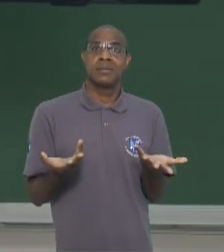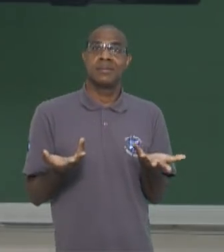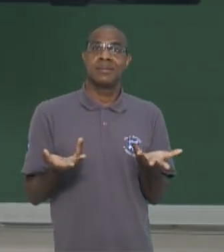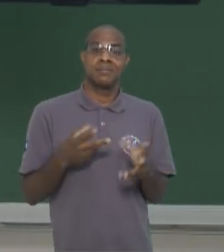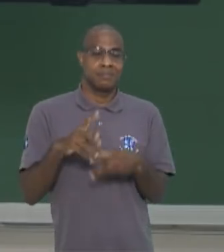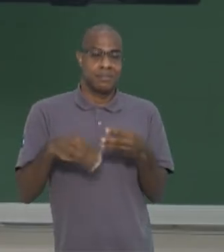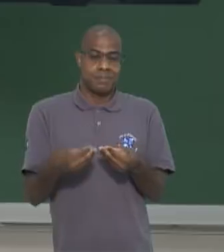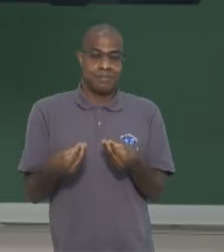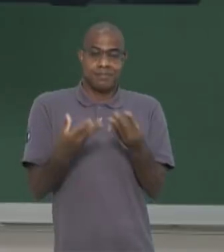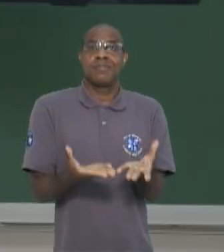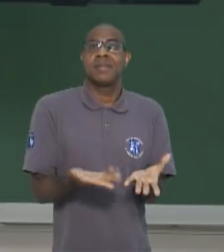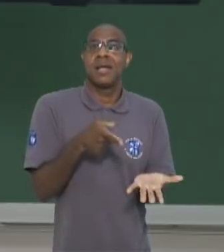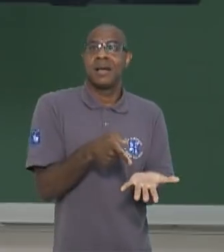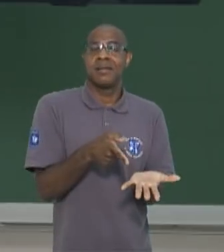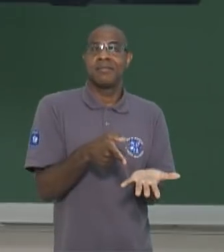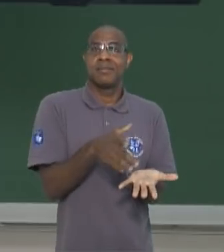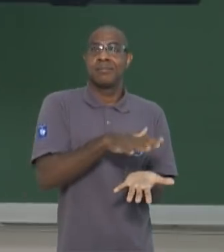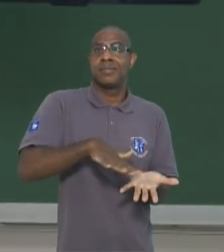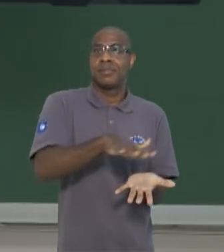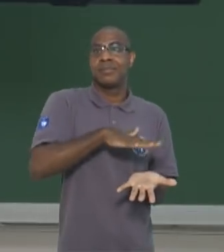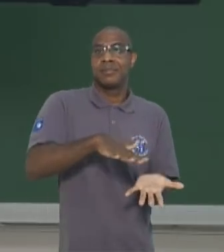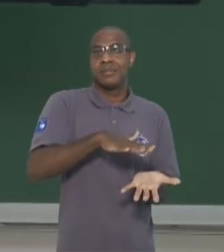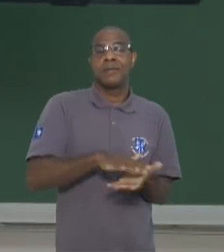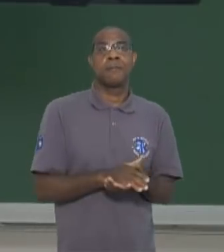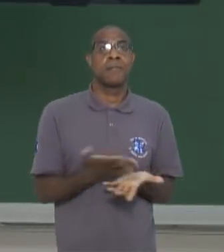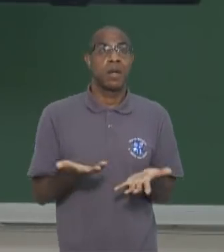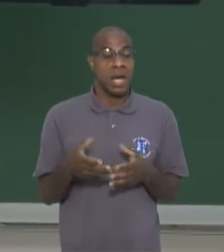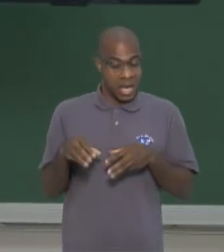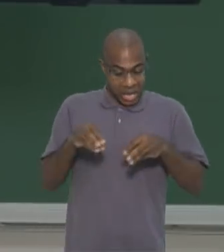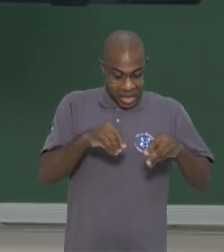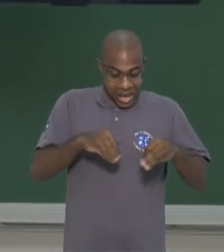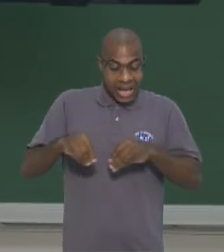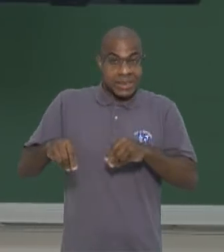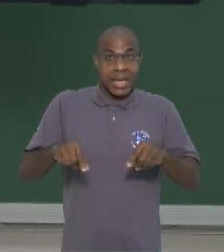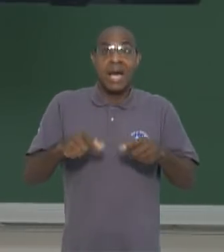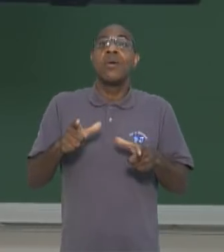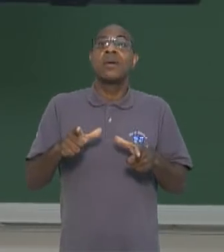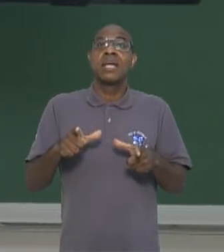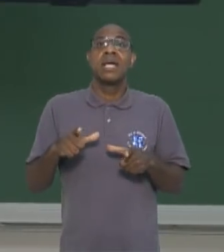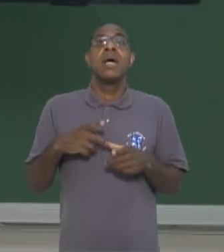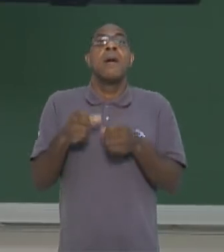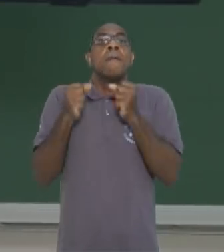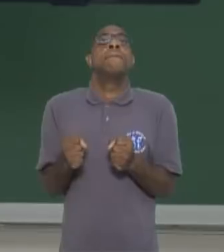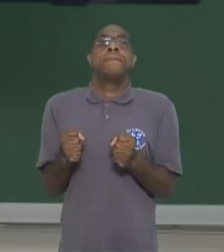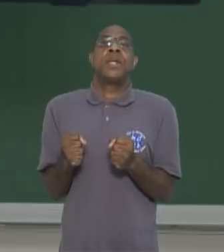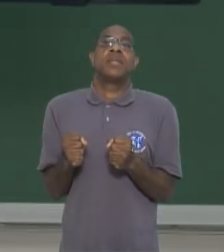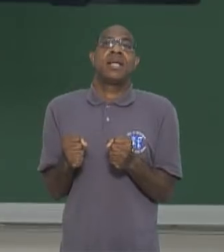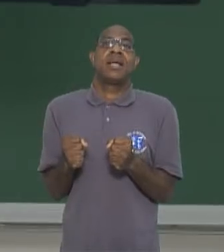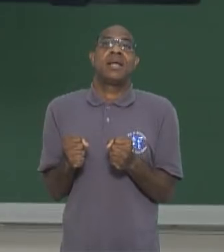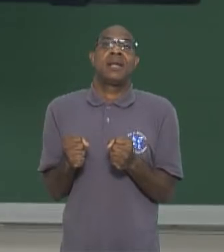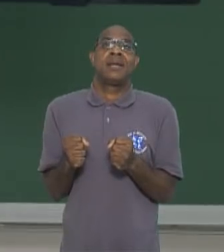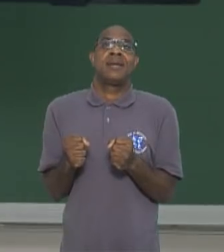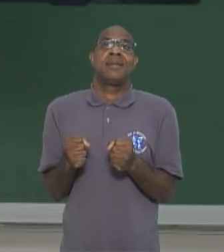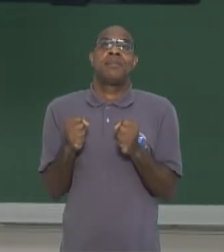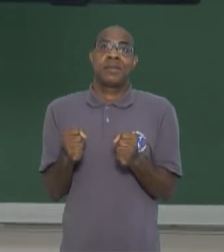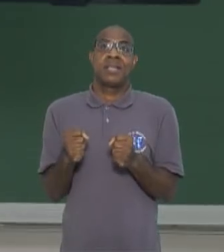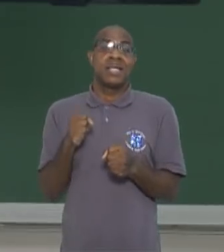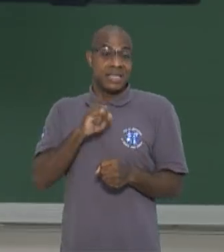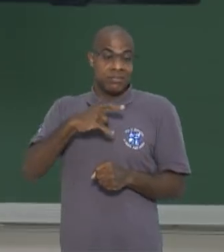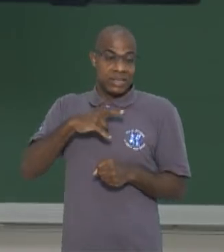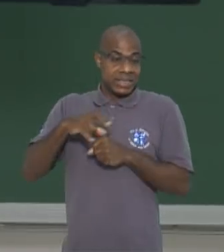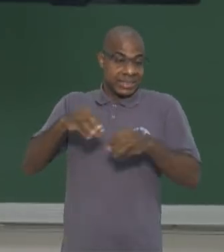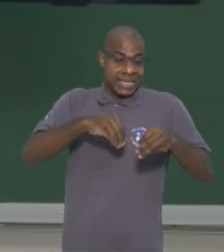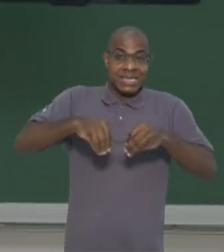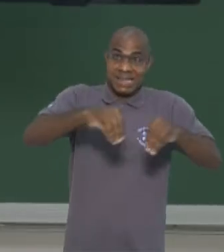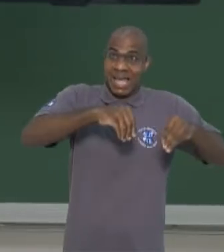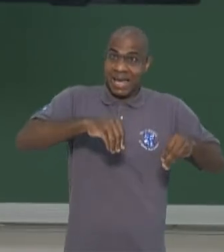Na sociedade feudal, a terra significa prestígio e poder, né? Por isso que chama sociedade feudal, feudo.